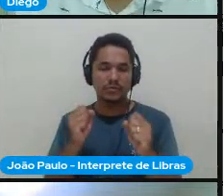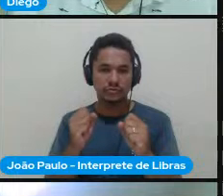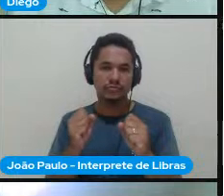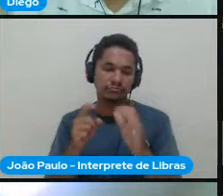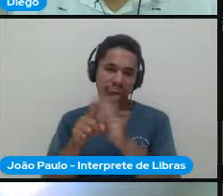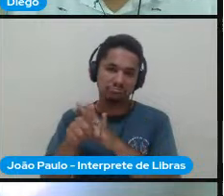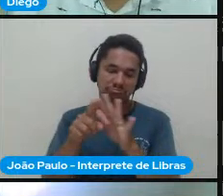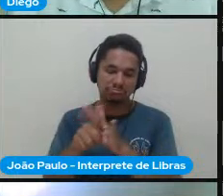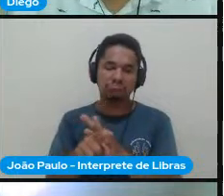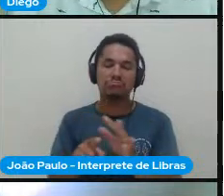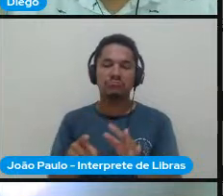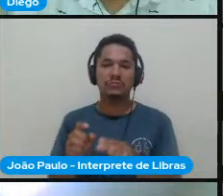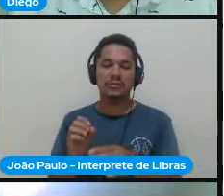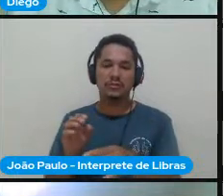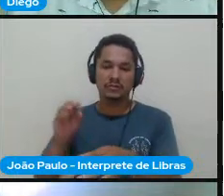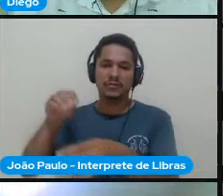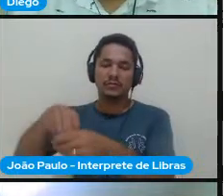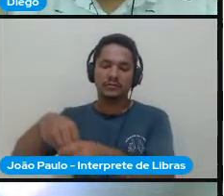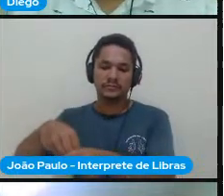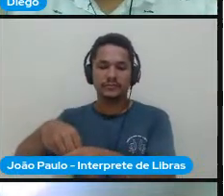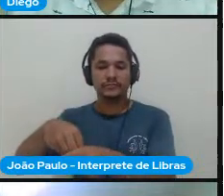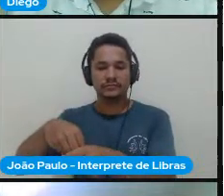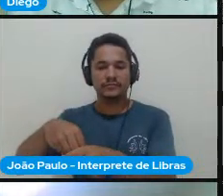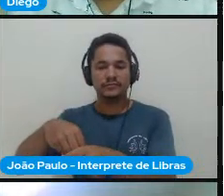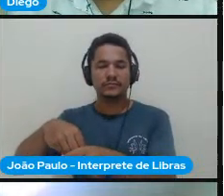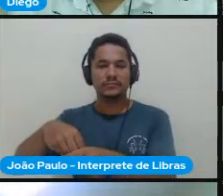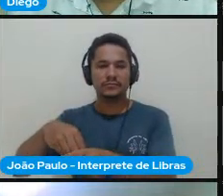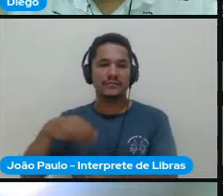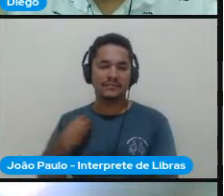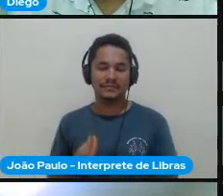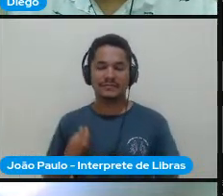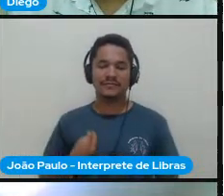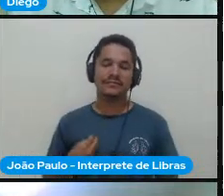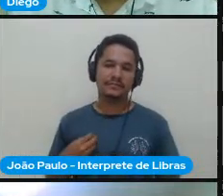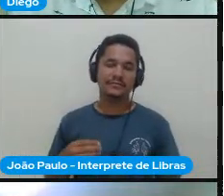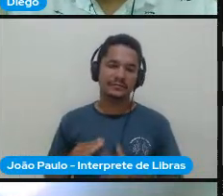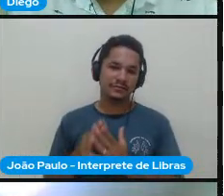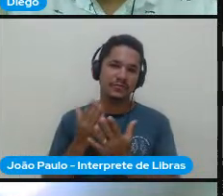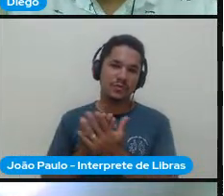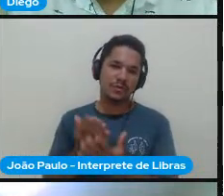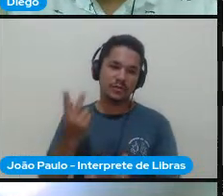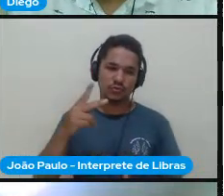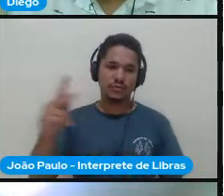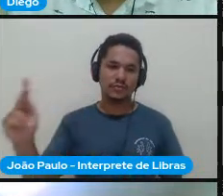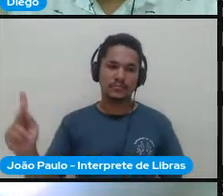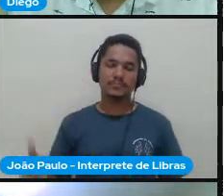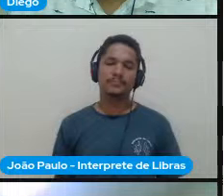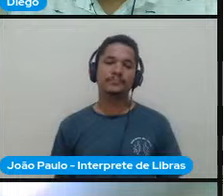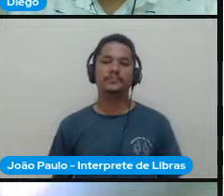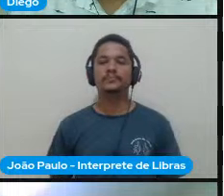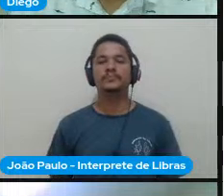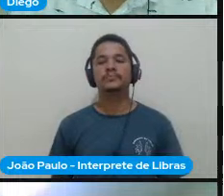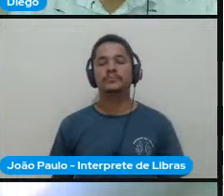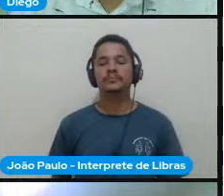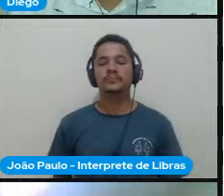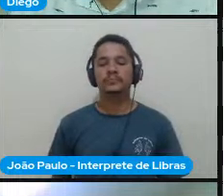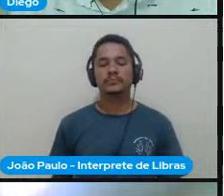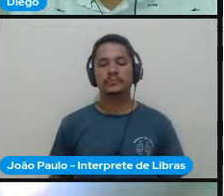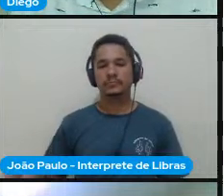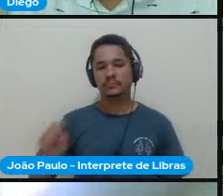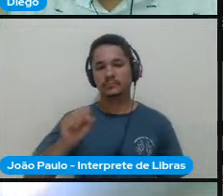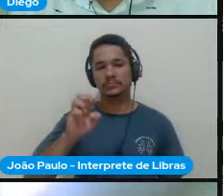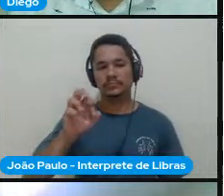inserção também de forma presencial na escola de vocês. O Sérgio